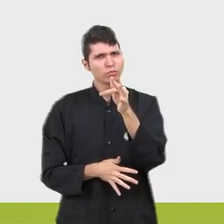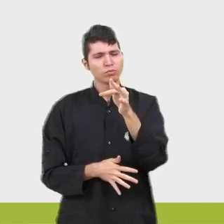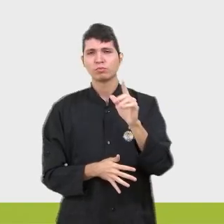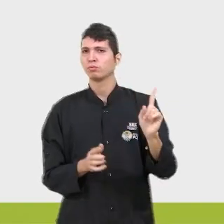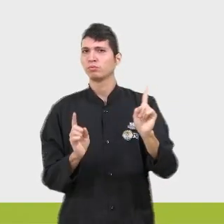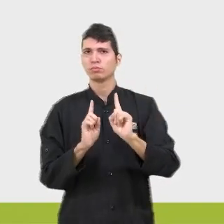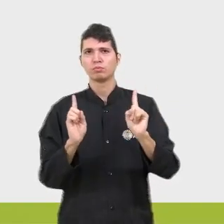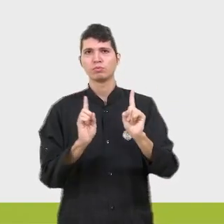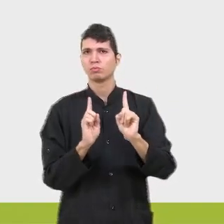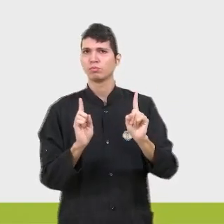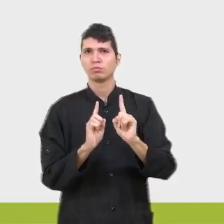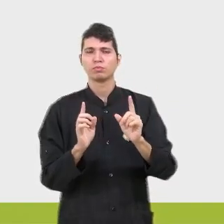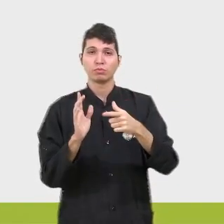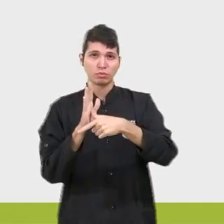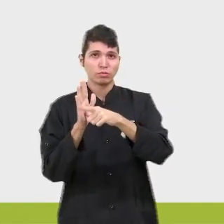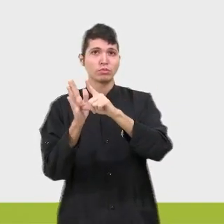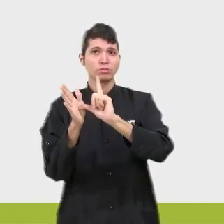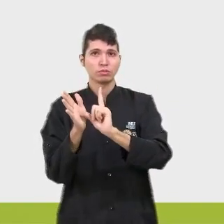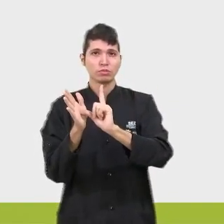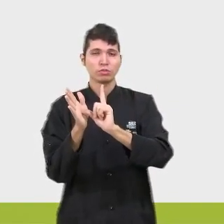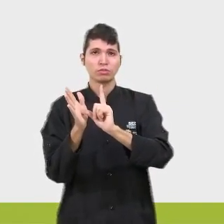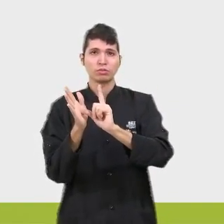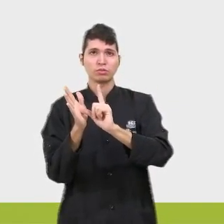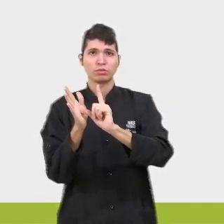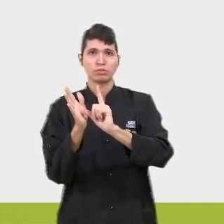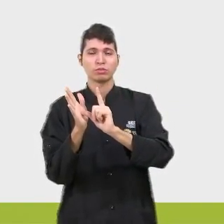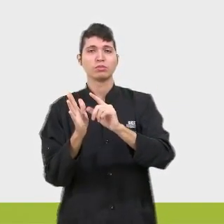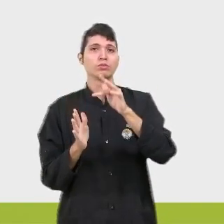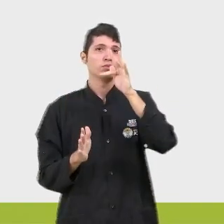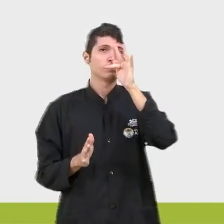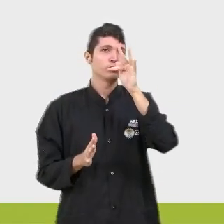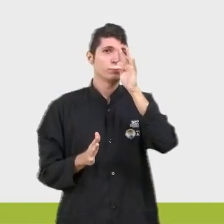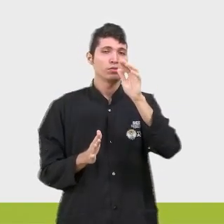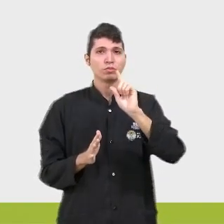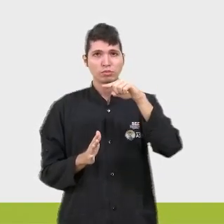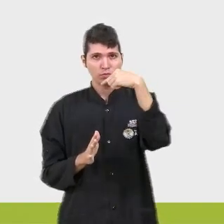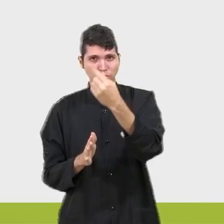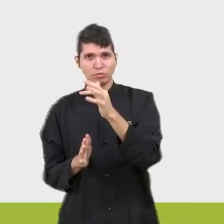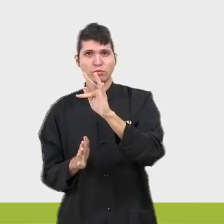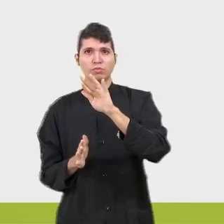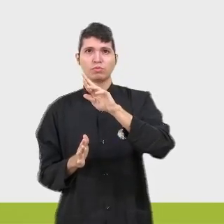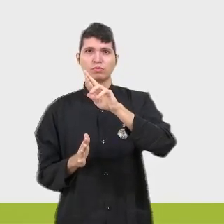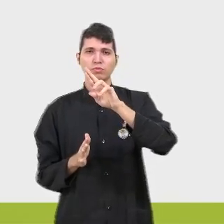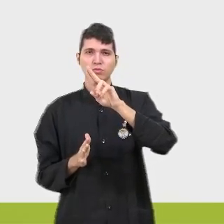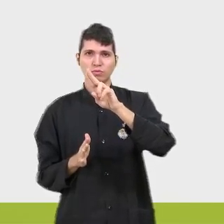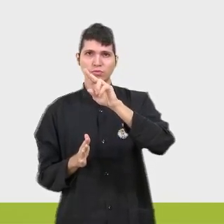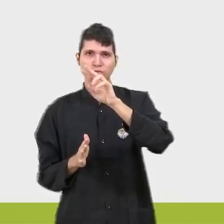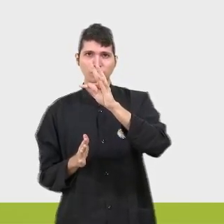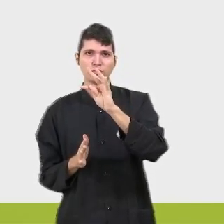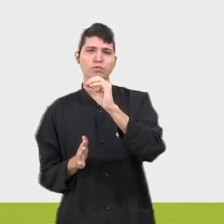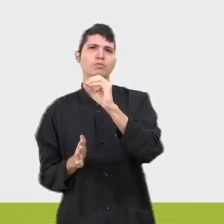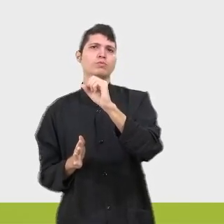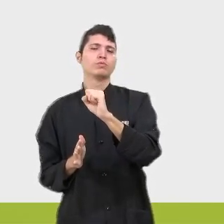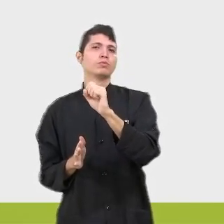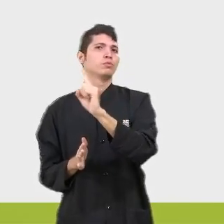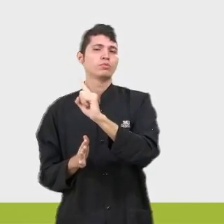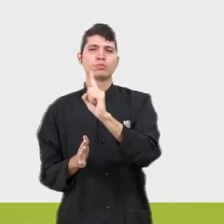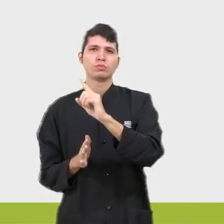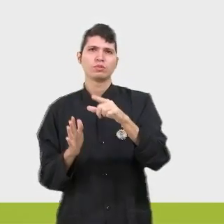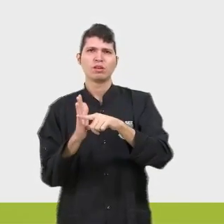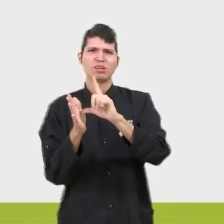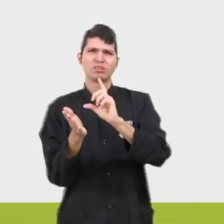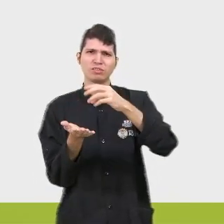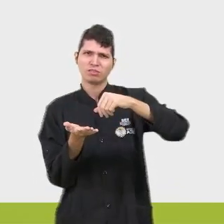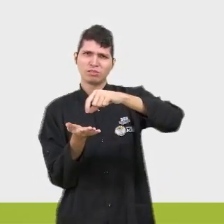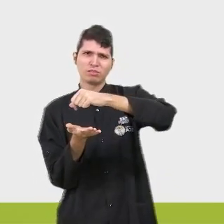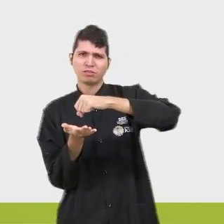flores? Não. Grão de pólen, antes das flores e depois dos frutos? Não. Antes das